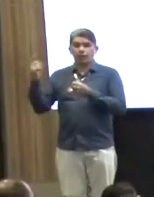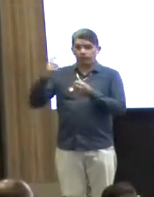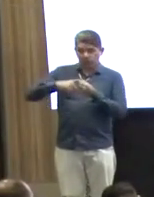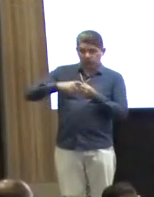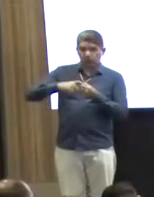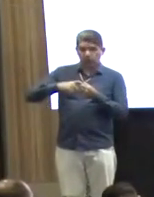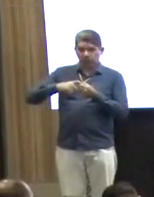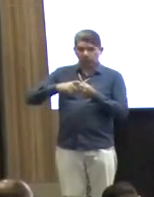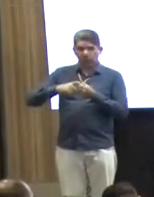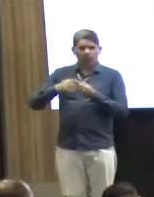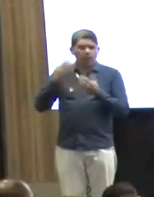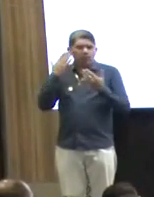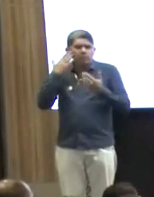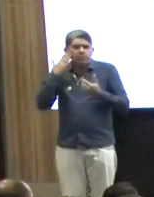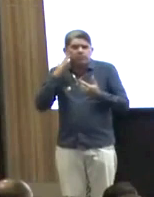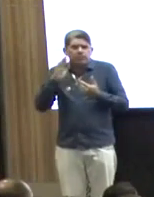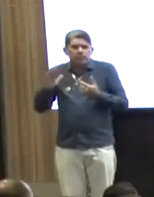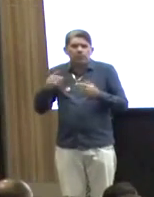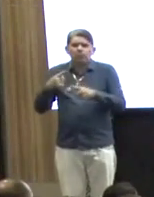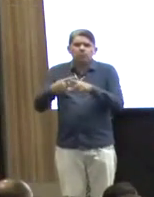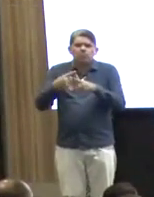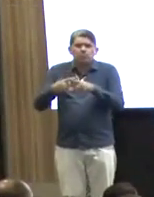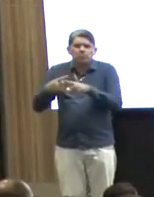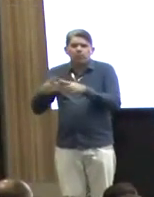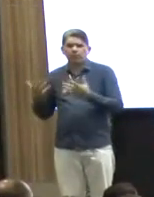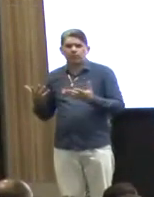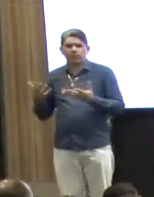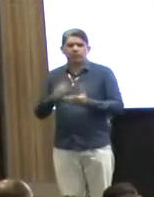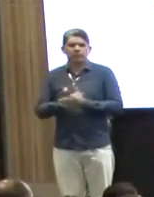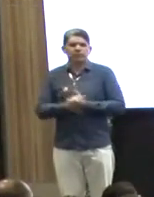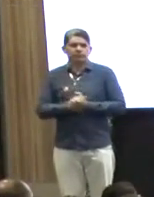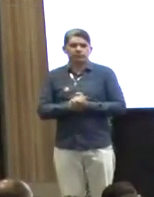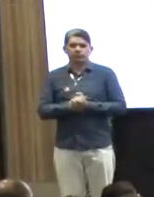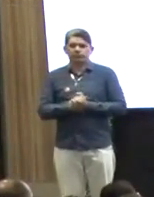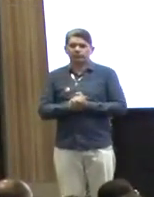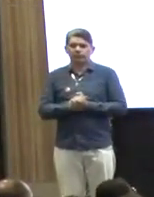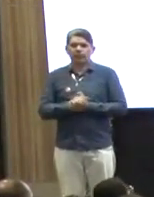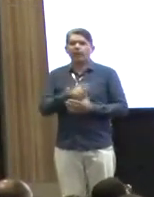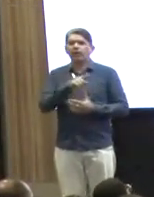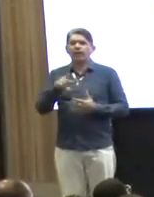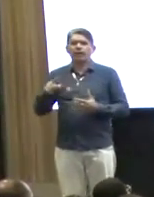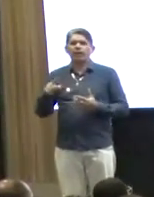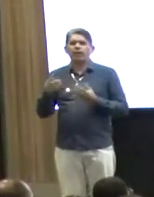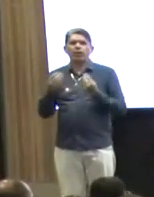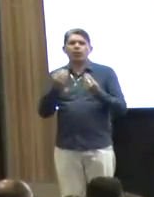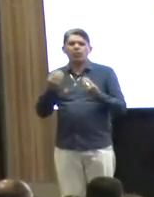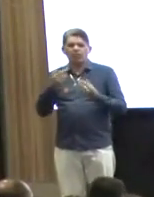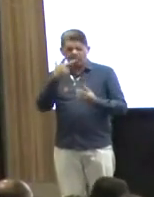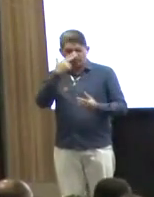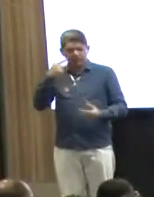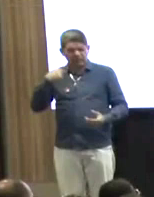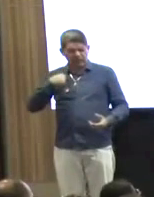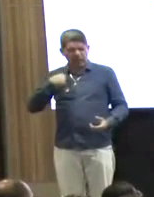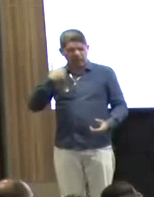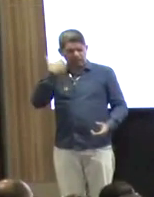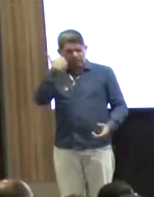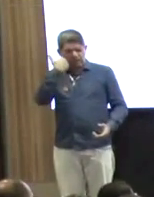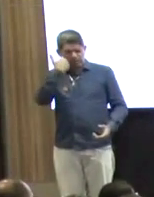eu também não percebia, só não entendia porque tanta gente queria me beijar na boca. E eles acharam que brasileiro safado.